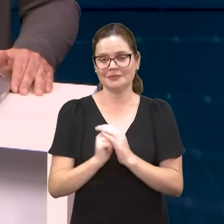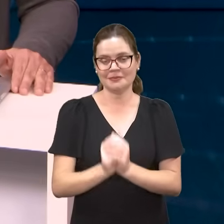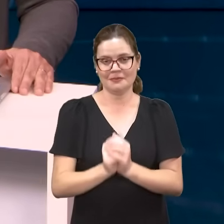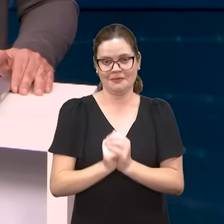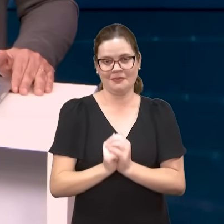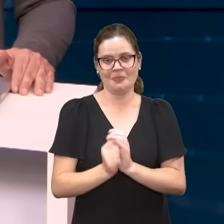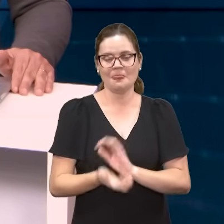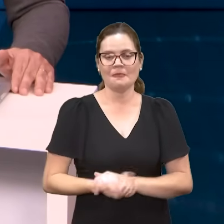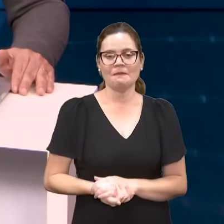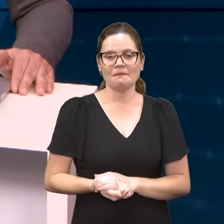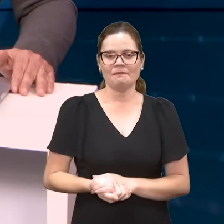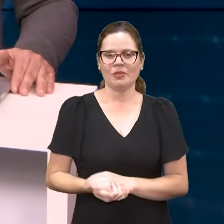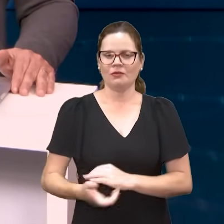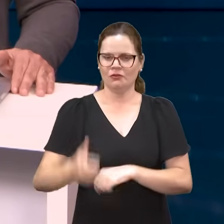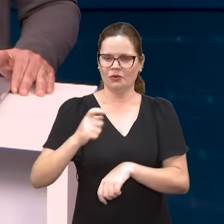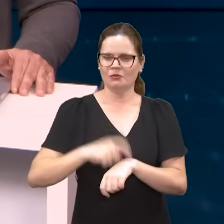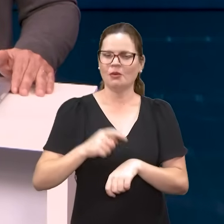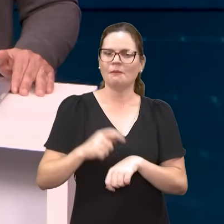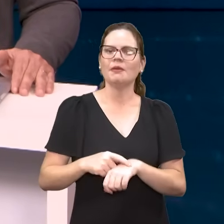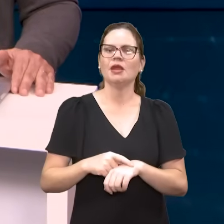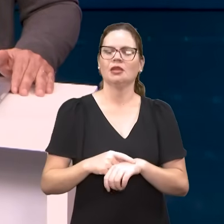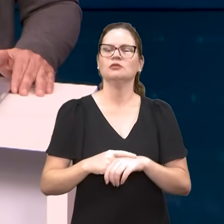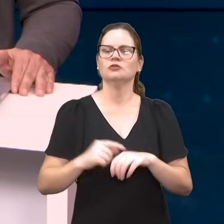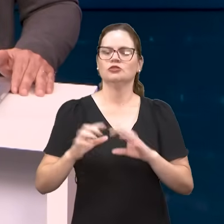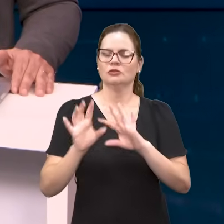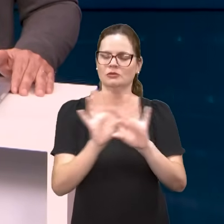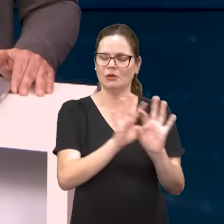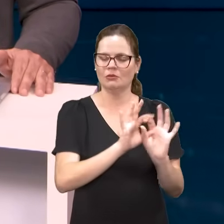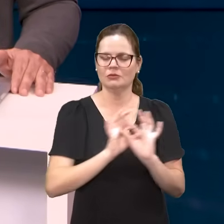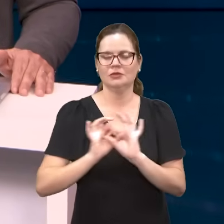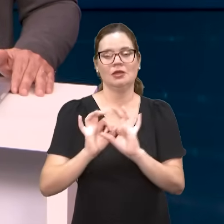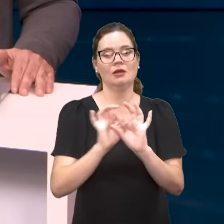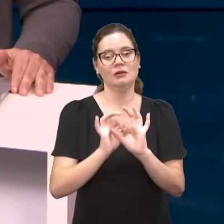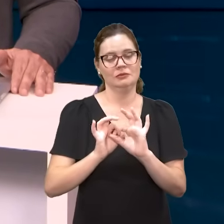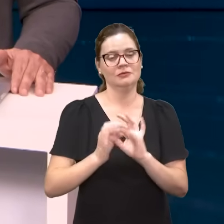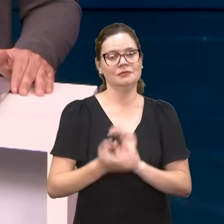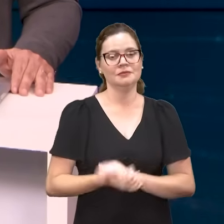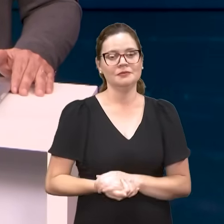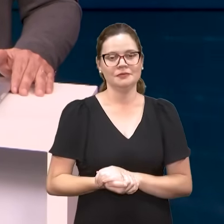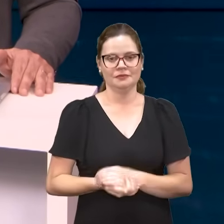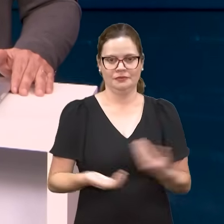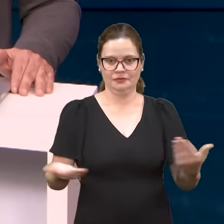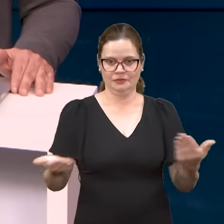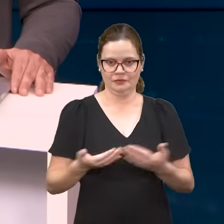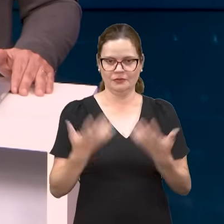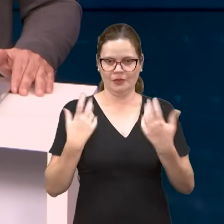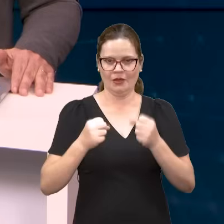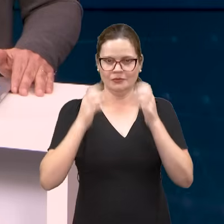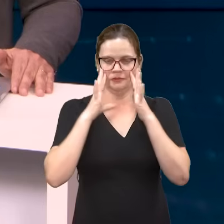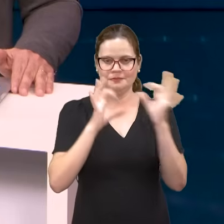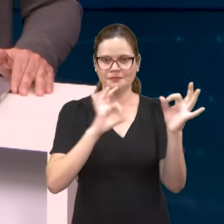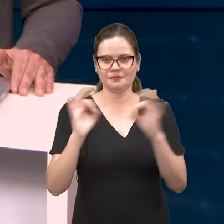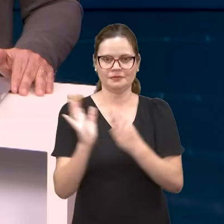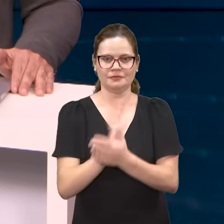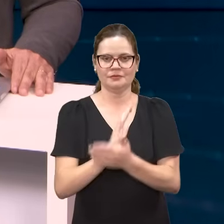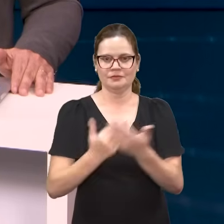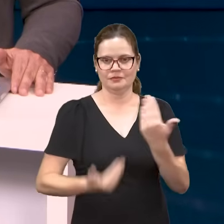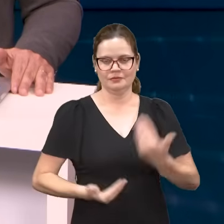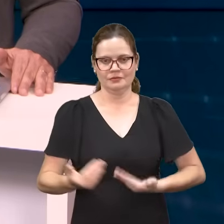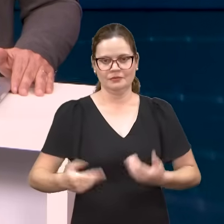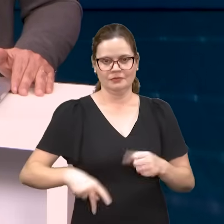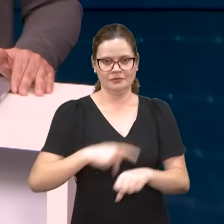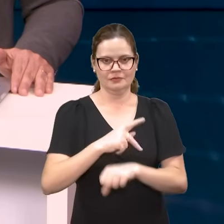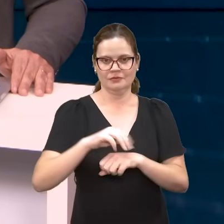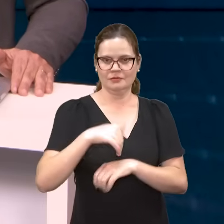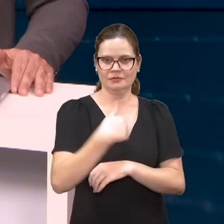Amém. Este foi um momento de grande solenidade e comunhão. Agora, vamos conferir relatos de irmãos nossos no